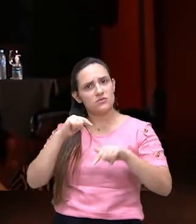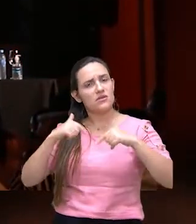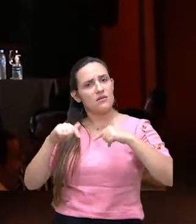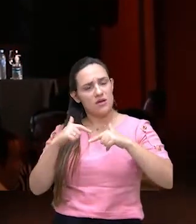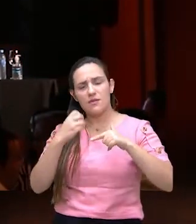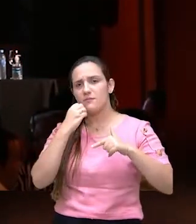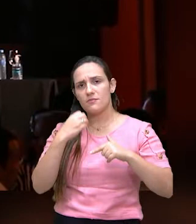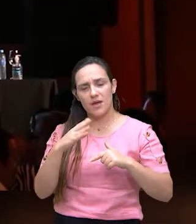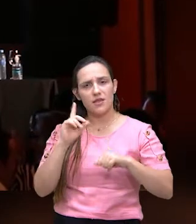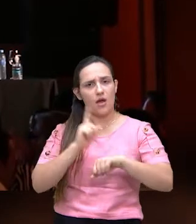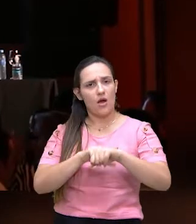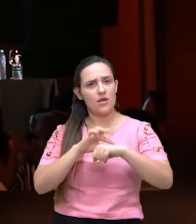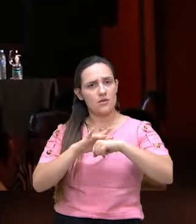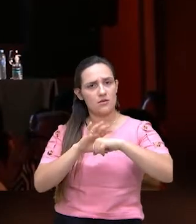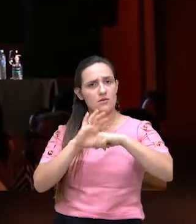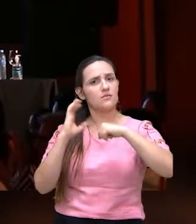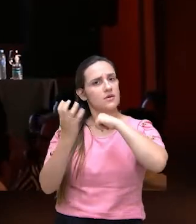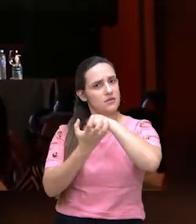a pandemia e